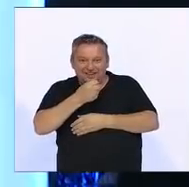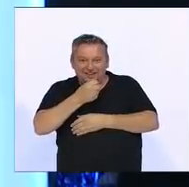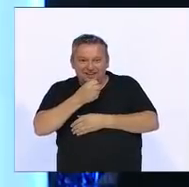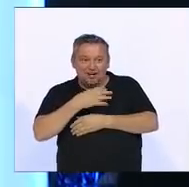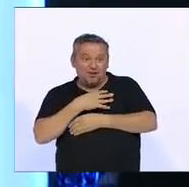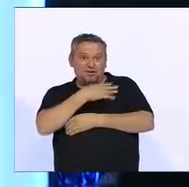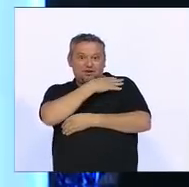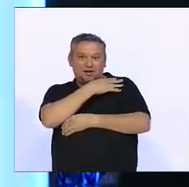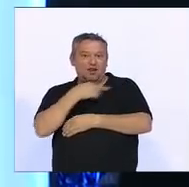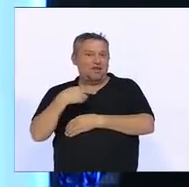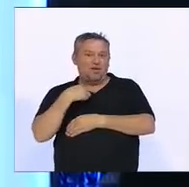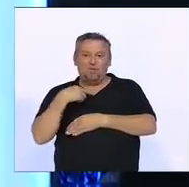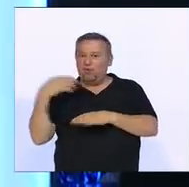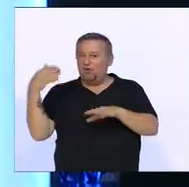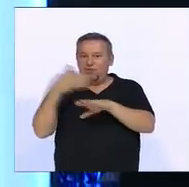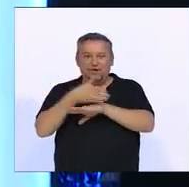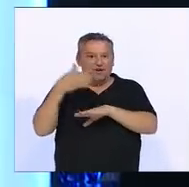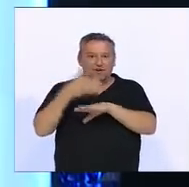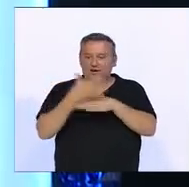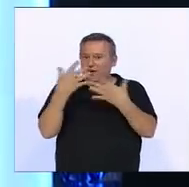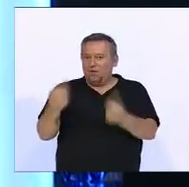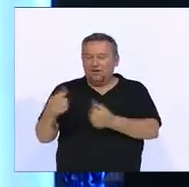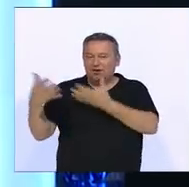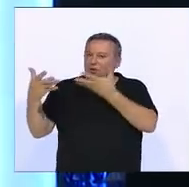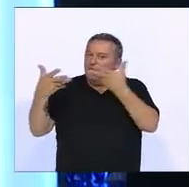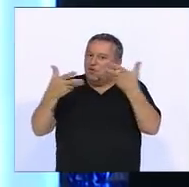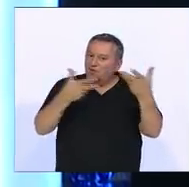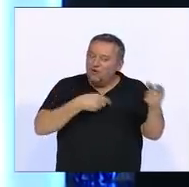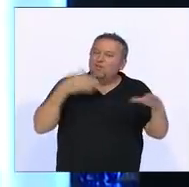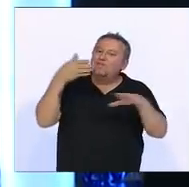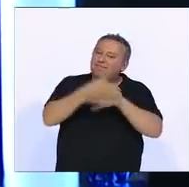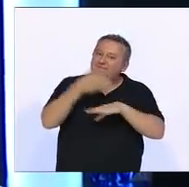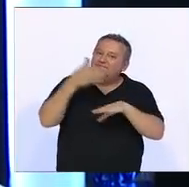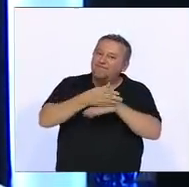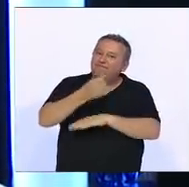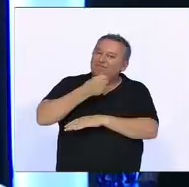General Mourão não pôde participar, não aceitou nosso convite para participar dessa